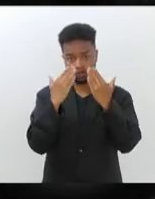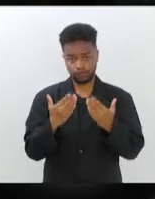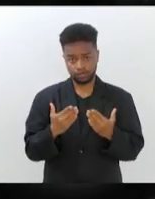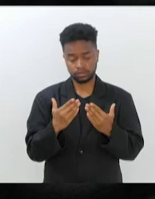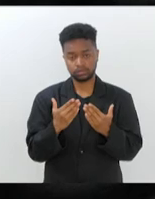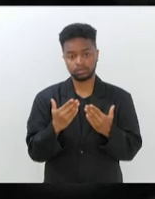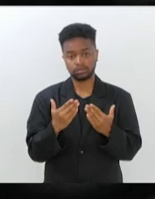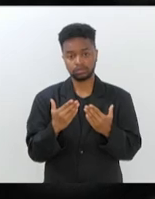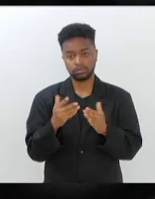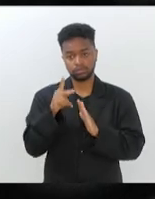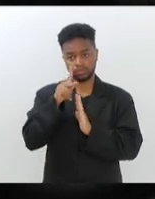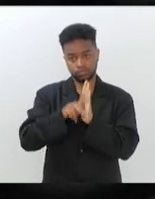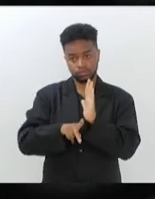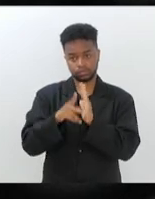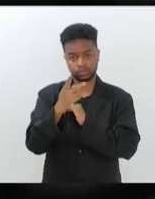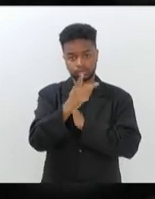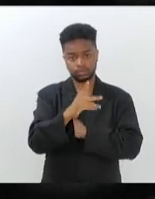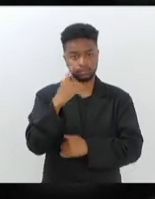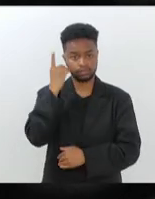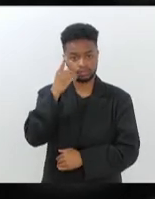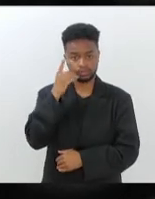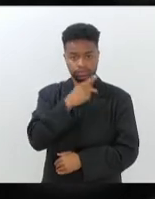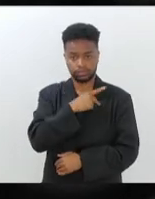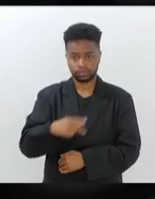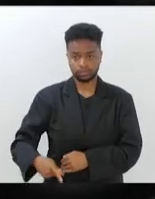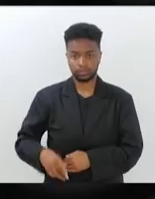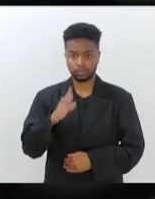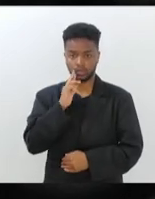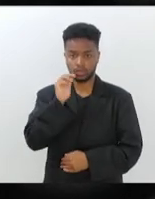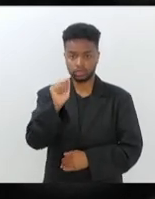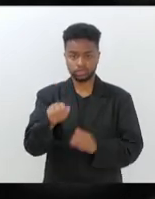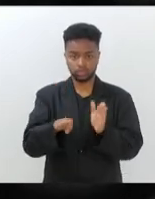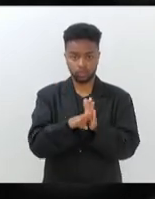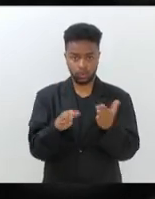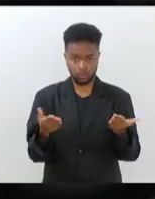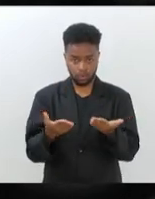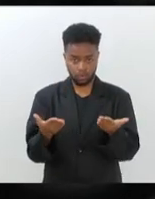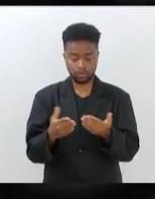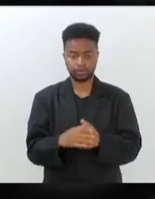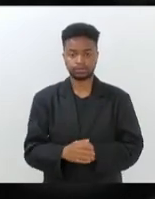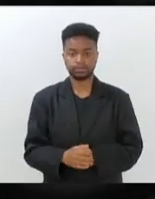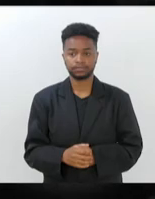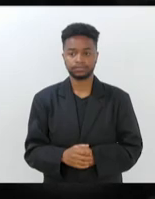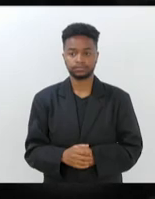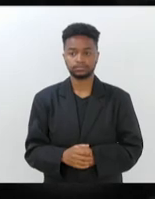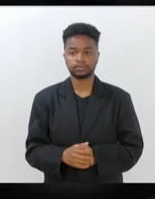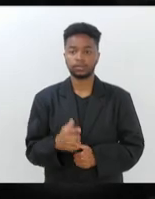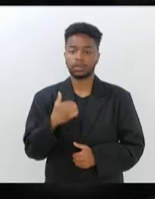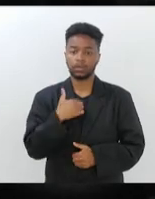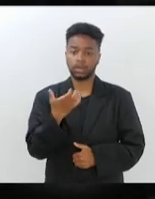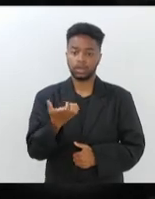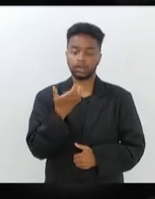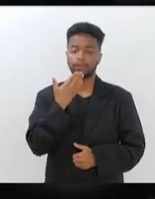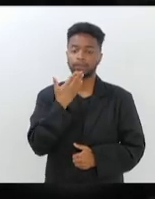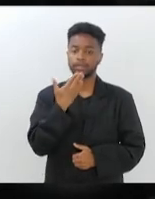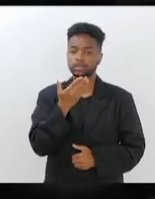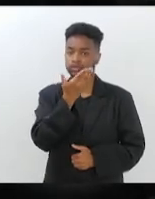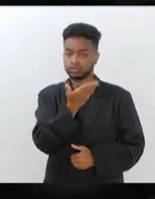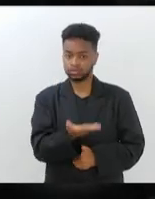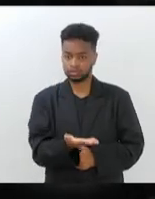projeto do deputado Presidente rodo am que acabou de chegar eu goar deossa